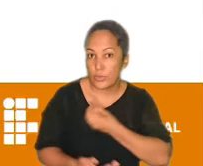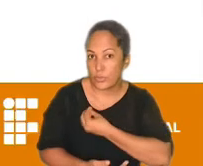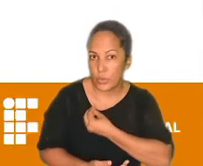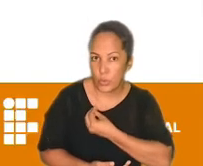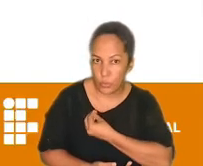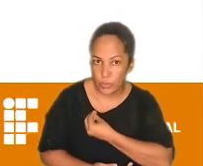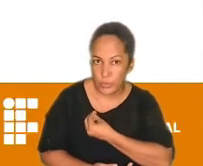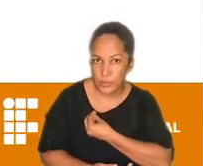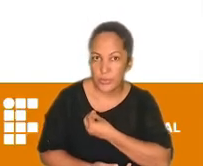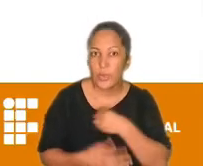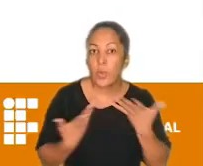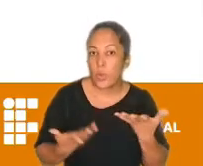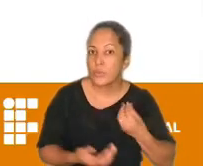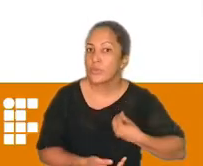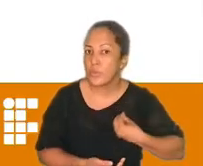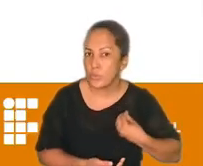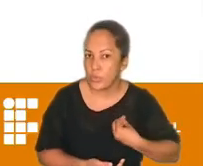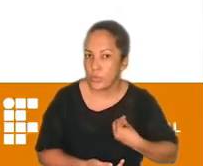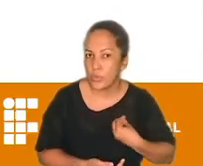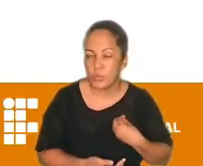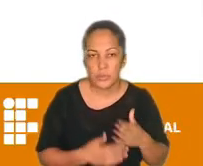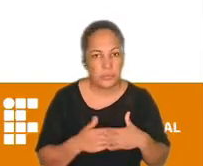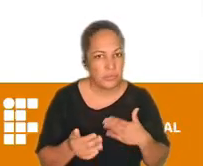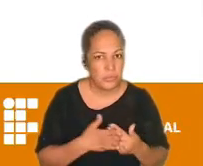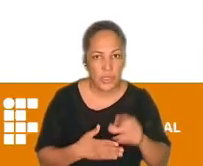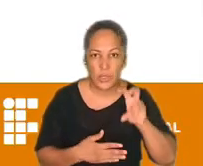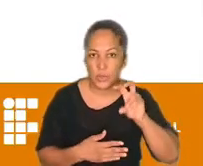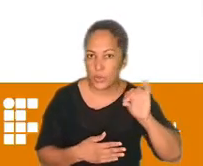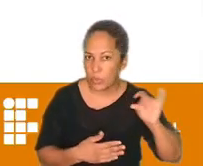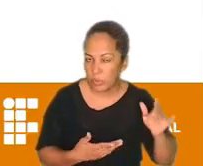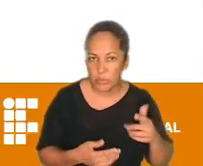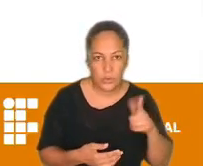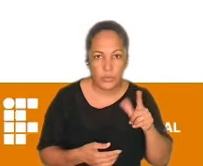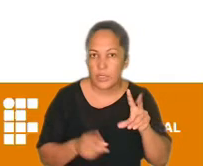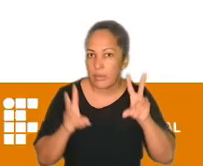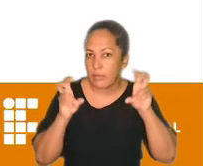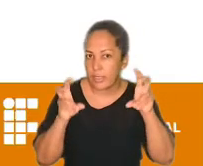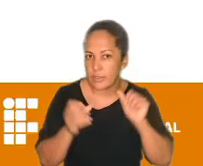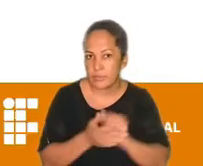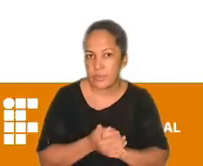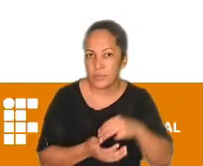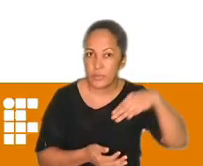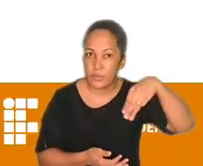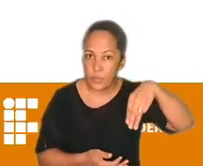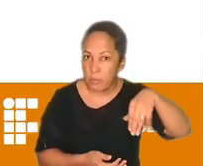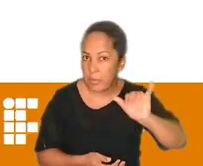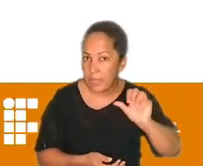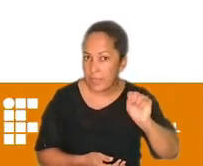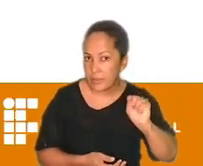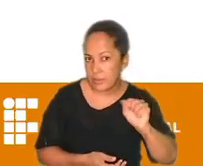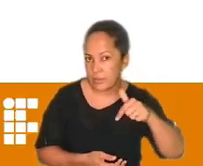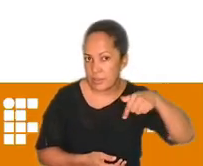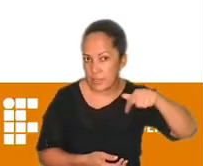for numeral, seja ele inteiro ou quebrado, não tem aspas no MySQL. Não tem aspas. Fora